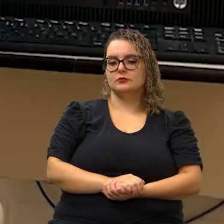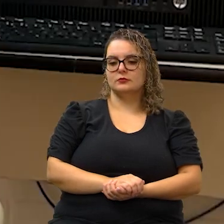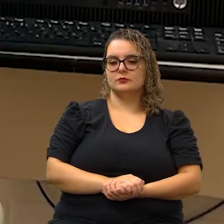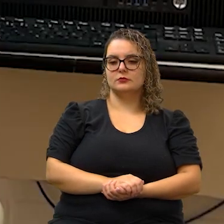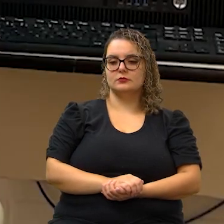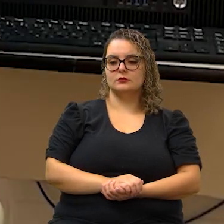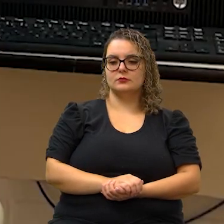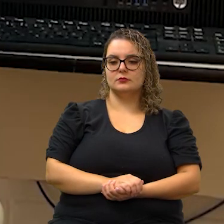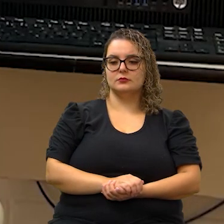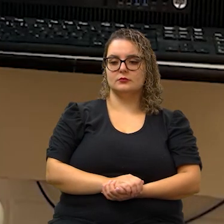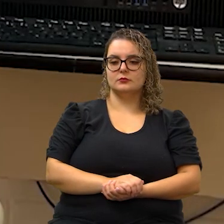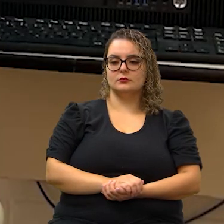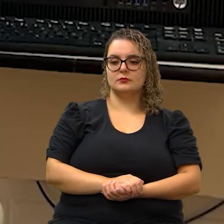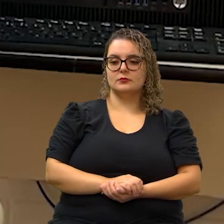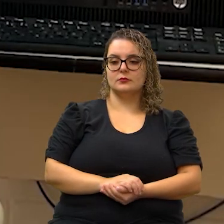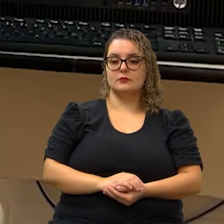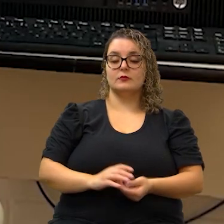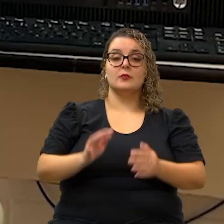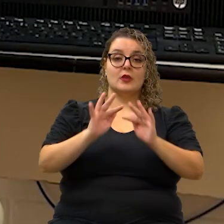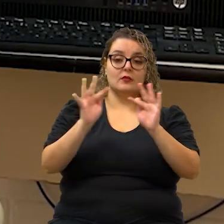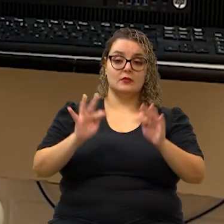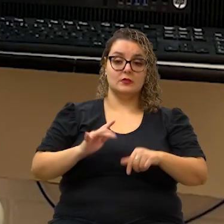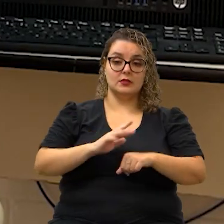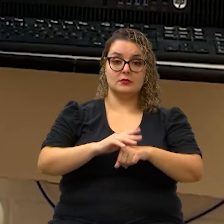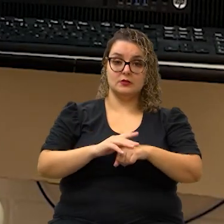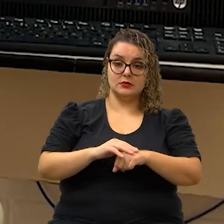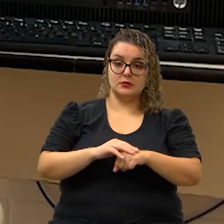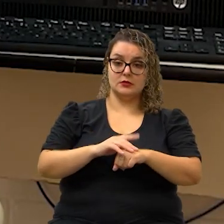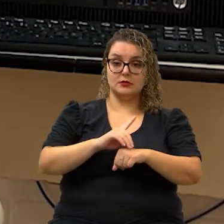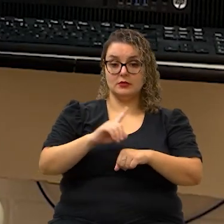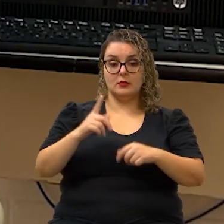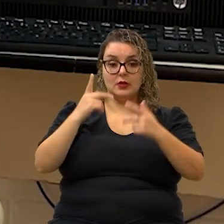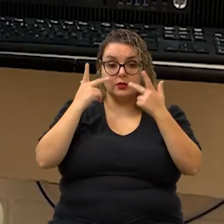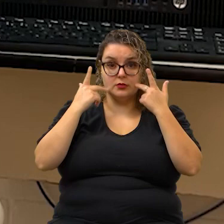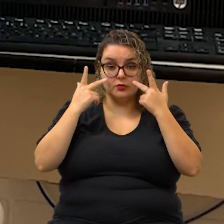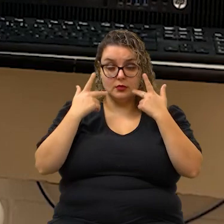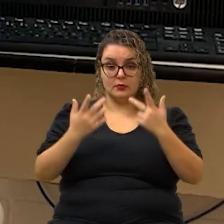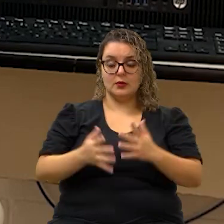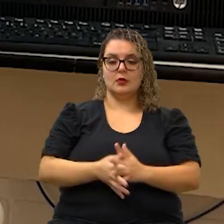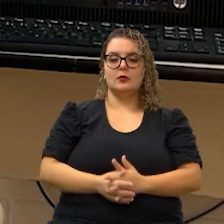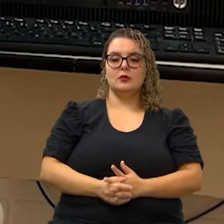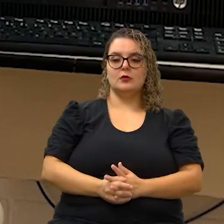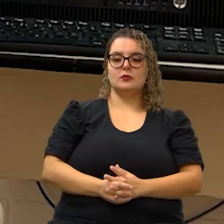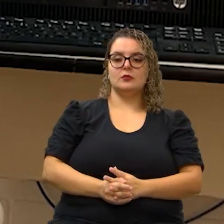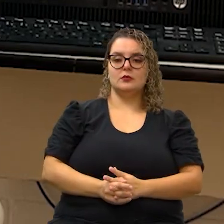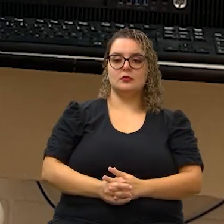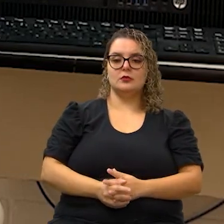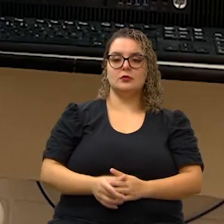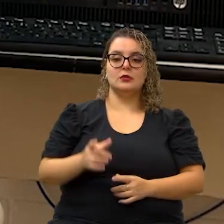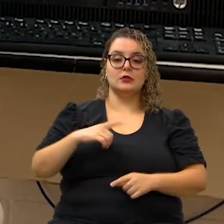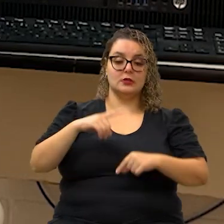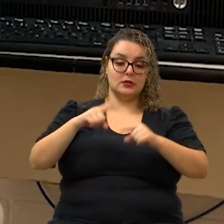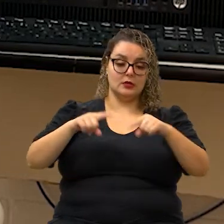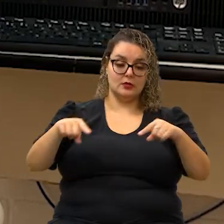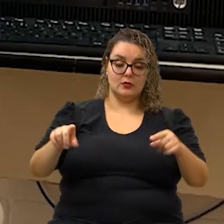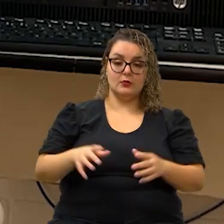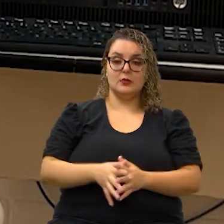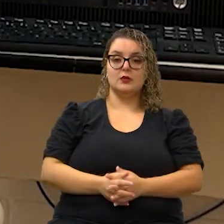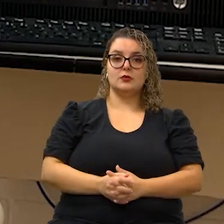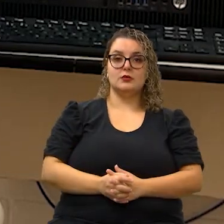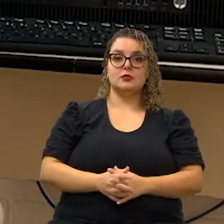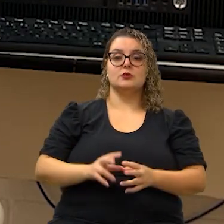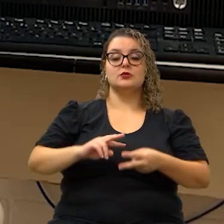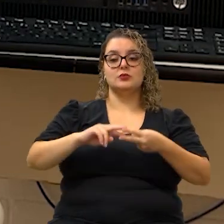Felizmente, essas doenças elas não são frequentes e que também tem uma alteração genética que muda